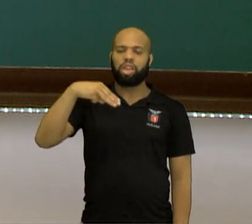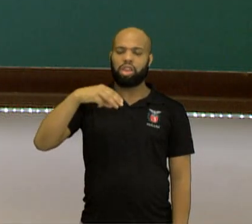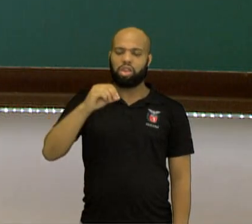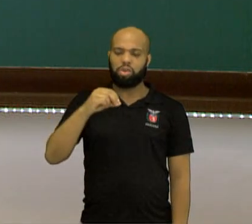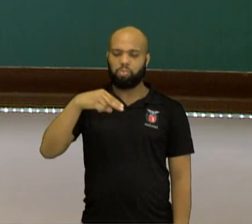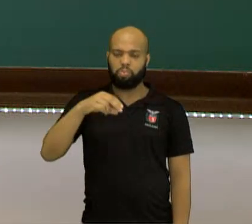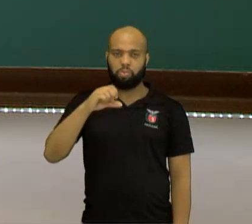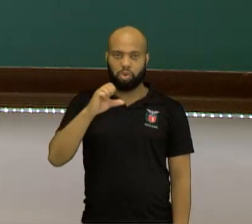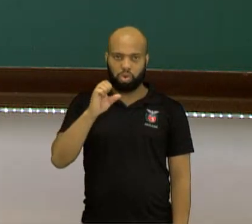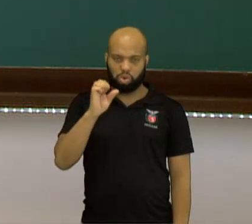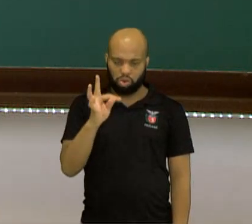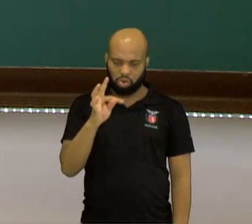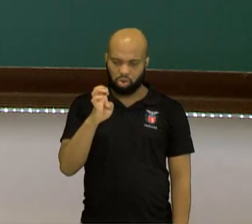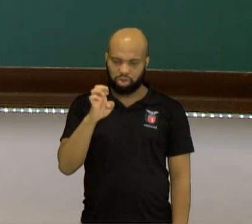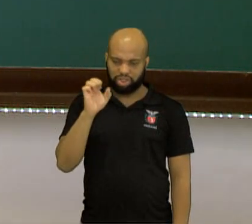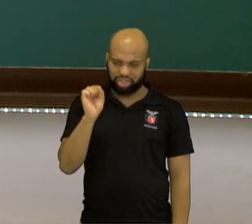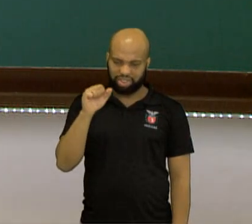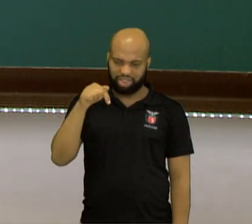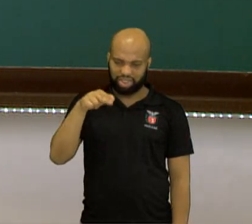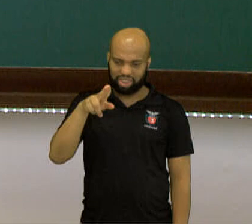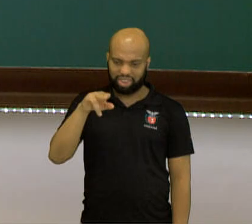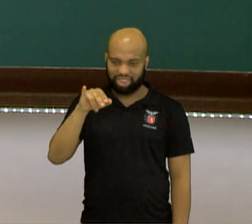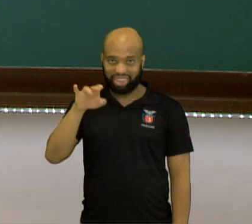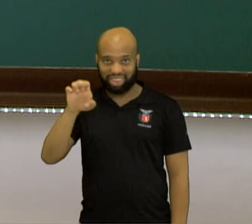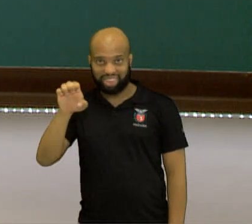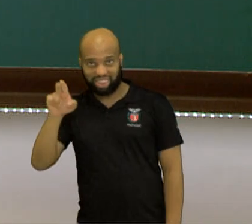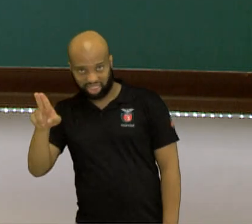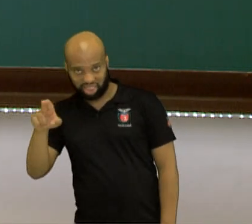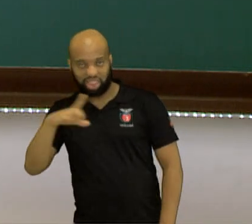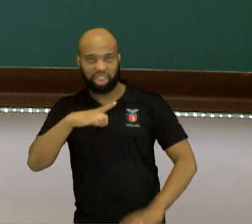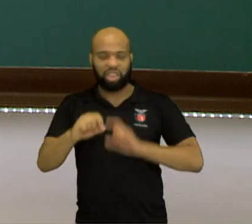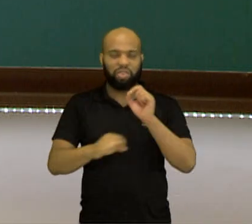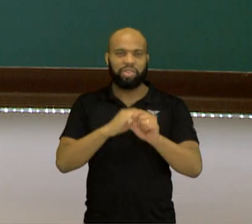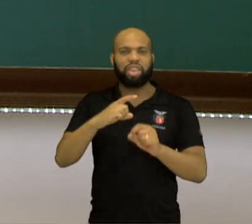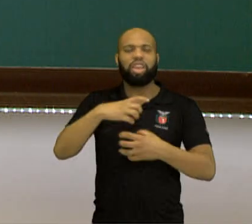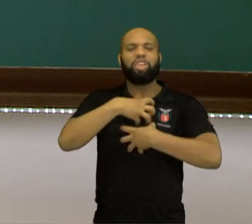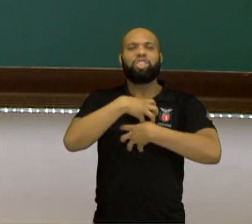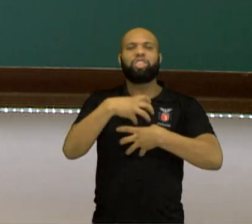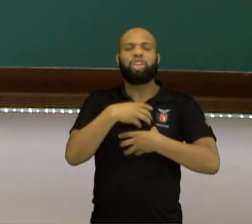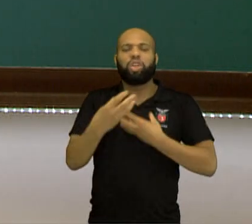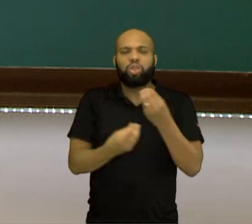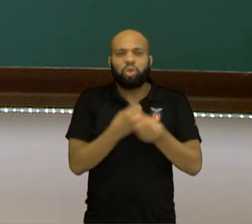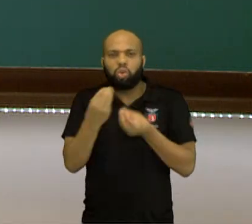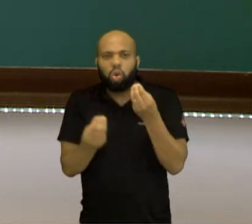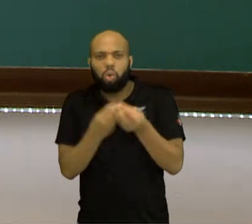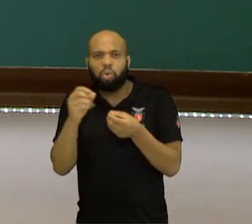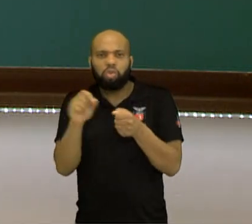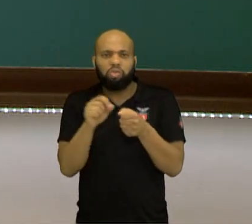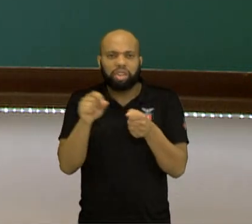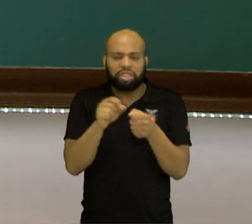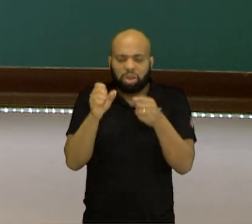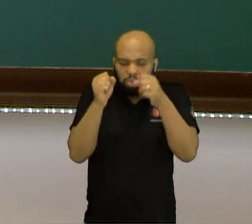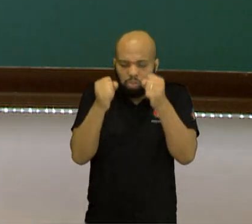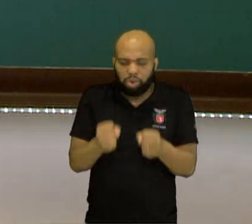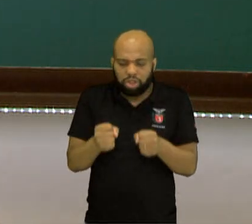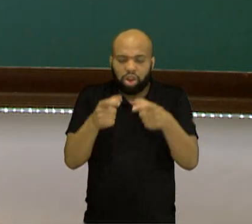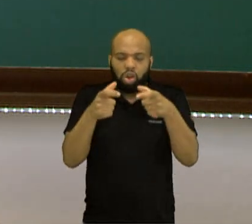monarca, né, e ele vai trazer uma estrutura mais racional de operacionalização do Estado.